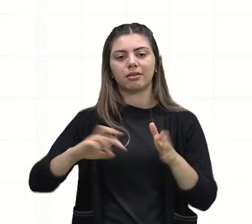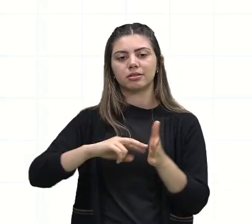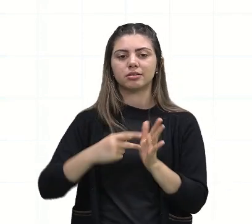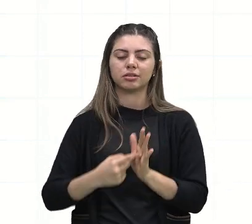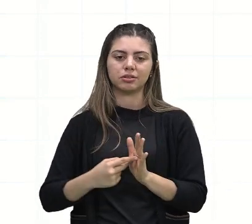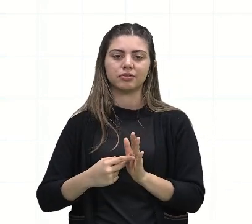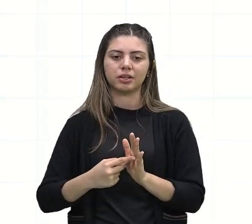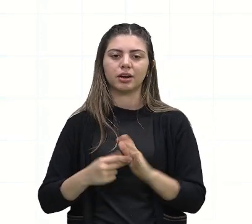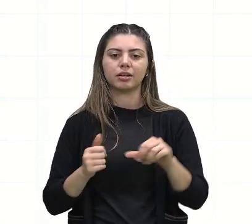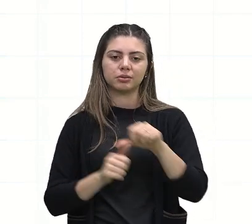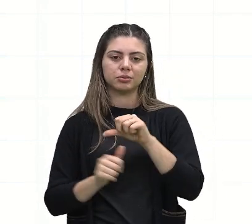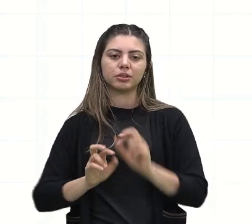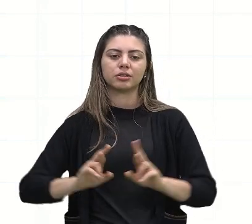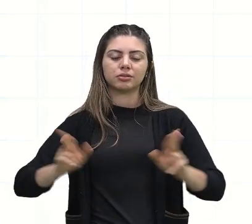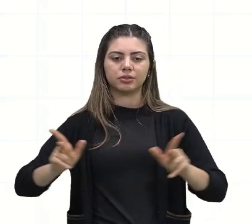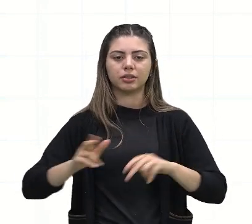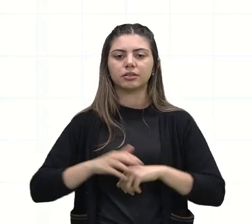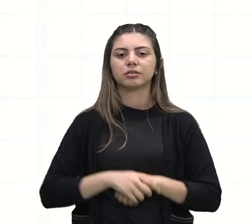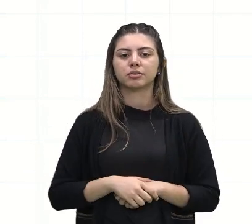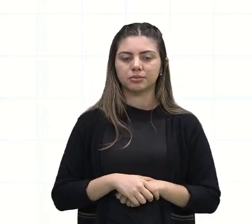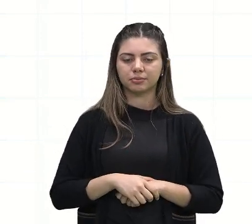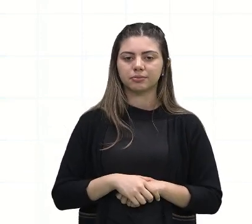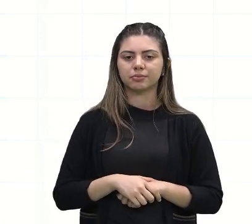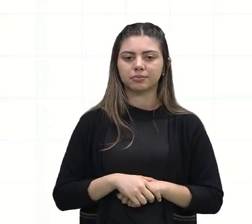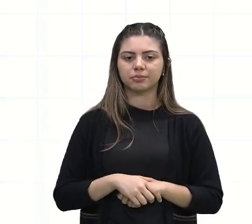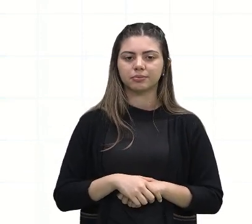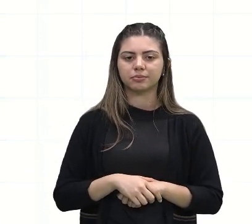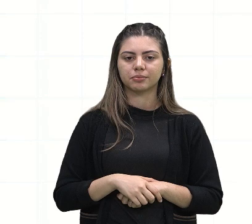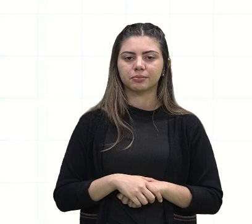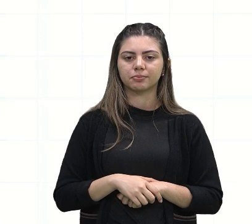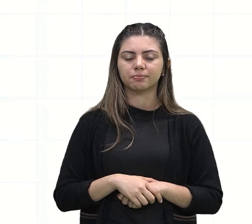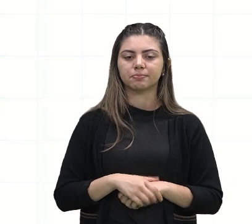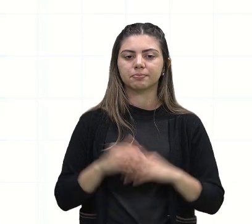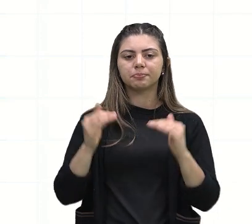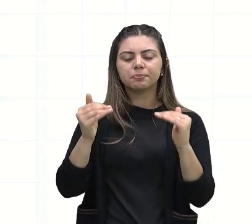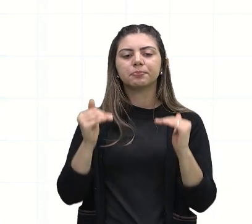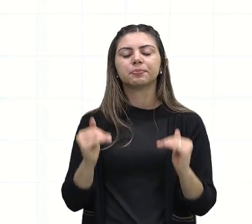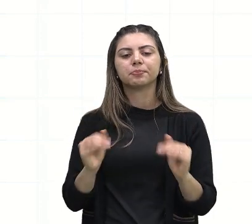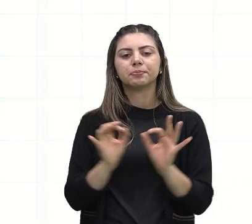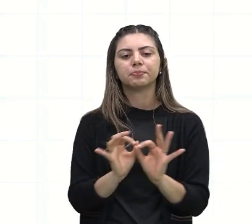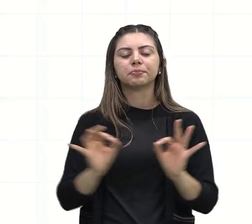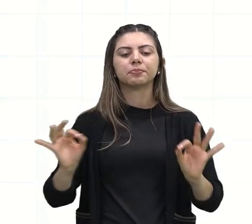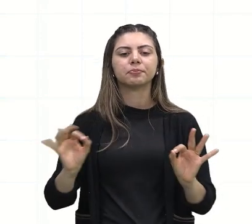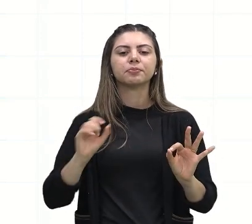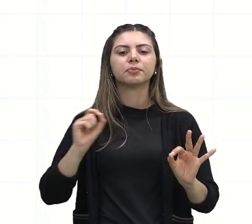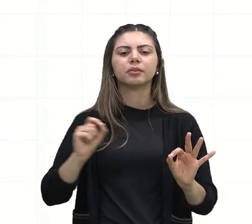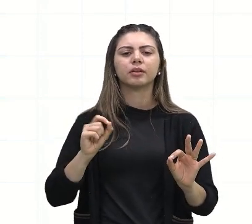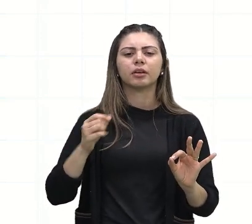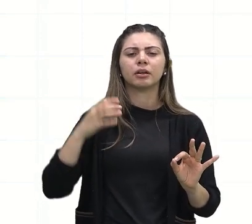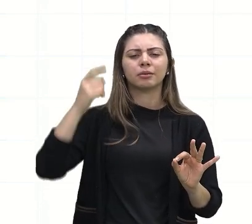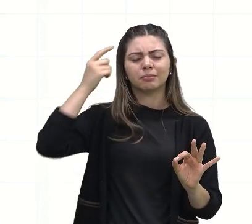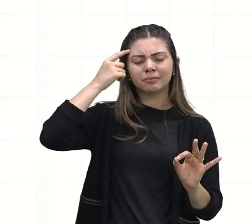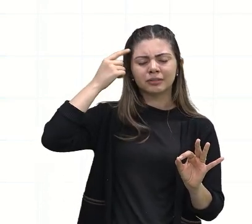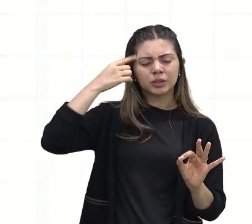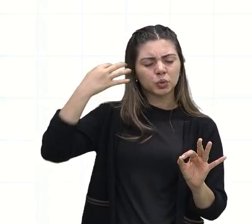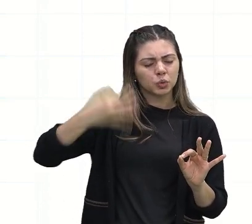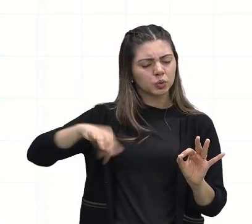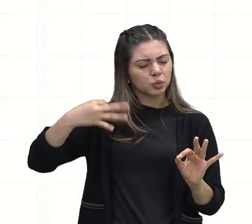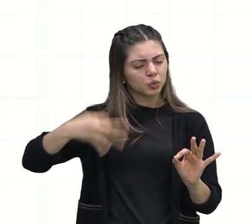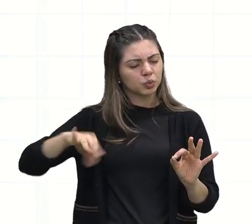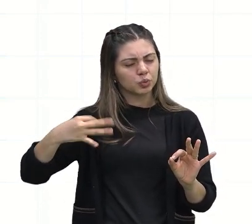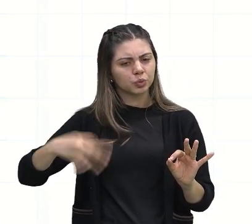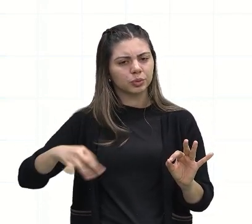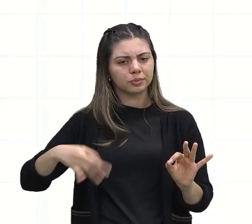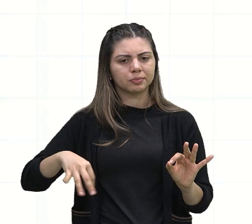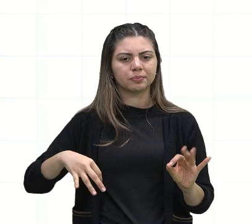sentido dessas palavras. A minha cabeça está doendo. Então, observe